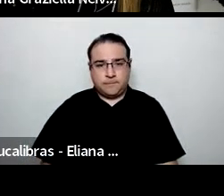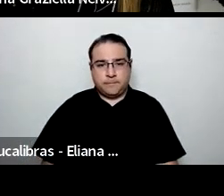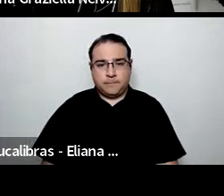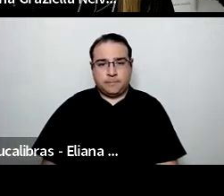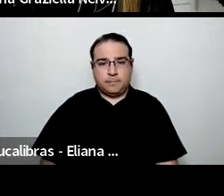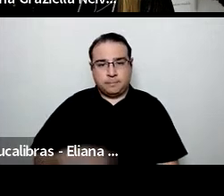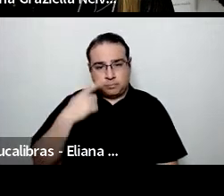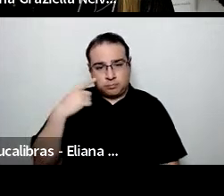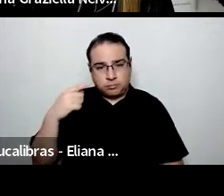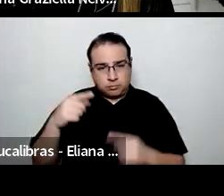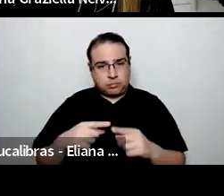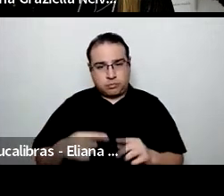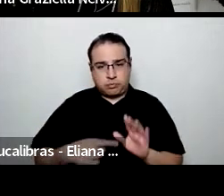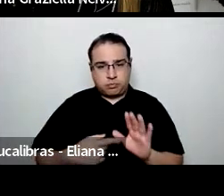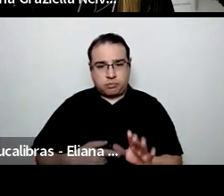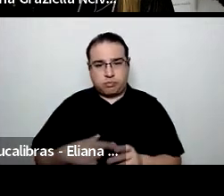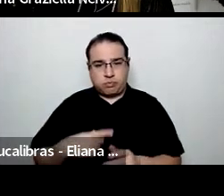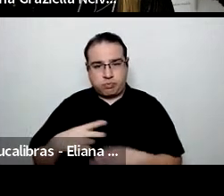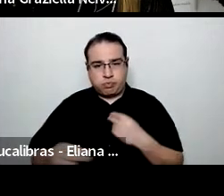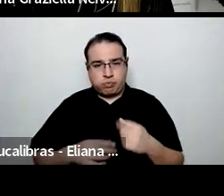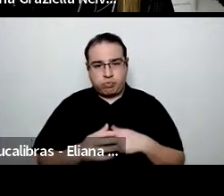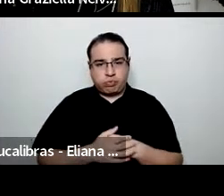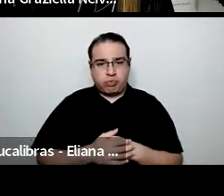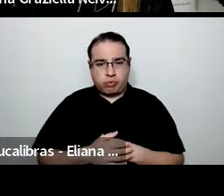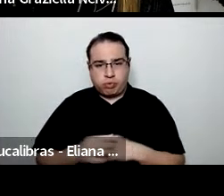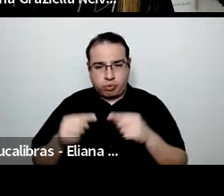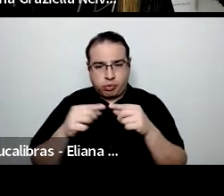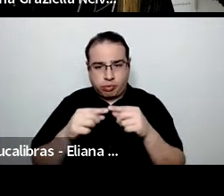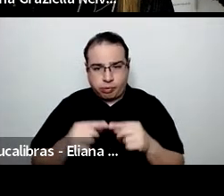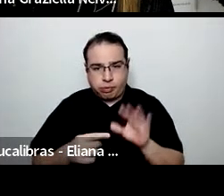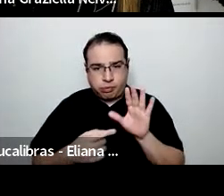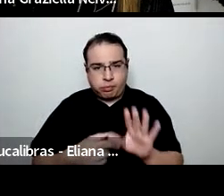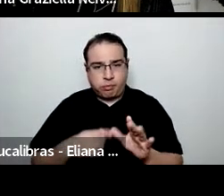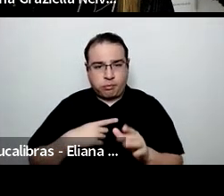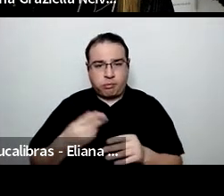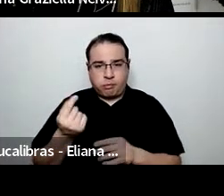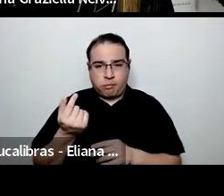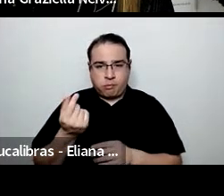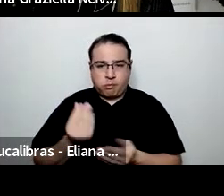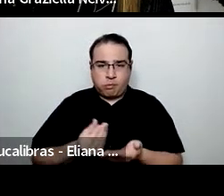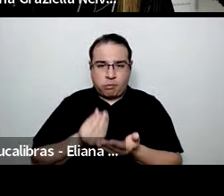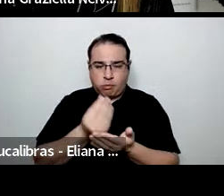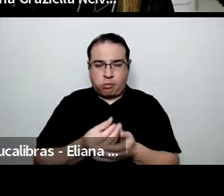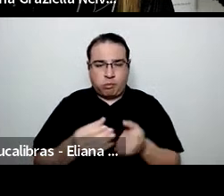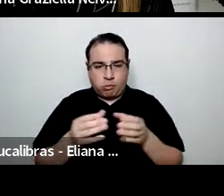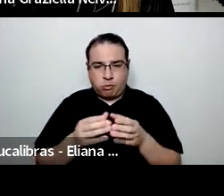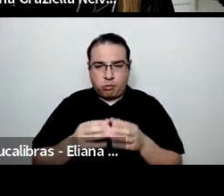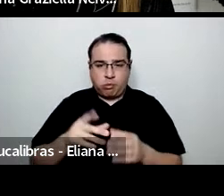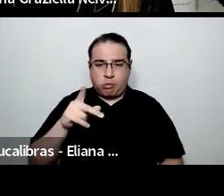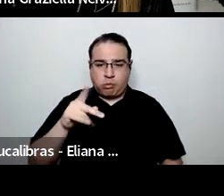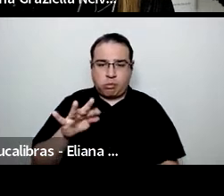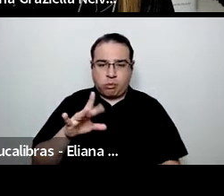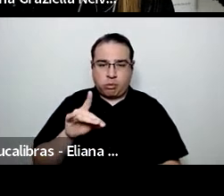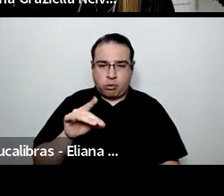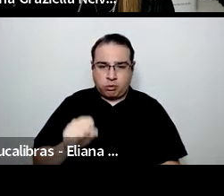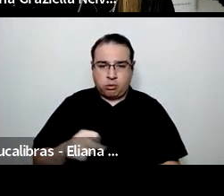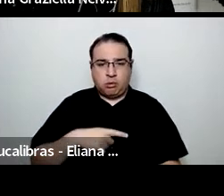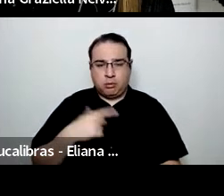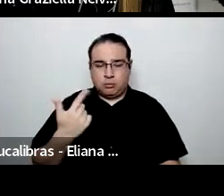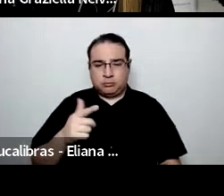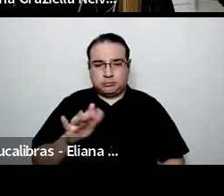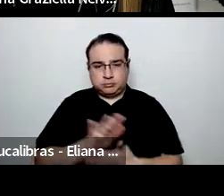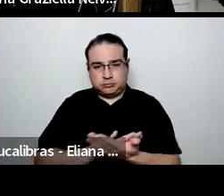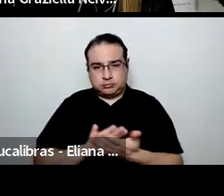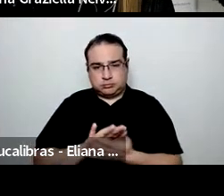do aplicação Samsung qualquer natureza inclusive devolução de valores aos partidos e não destinaram